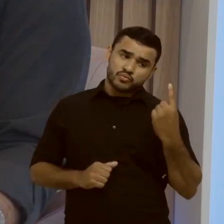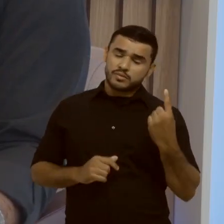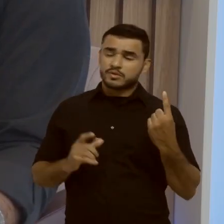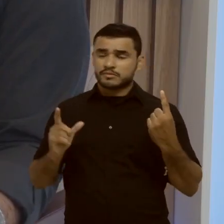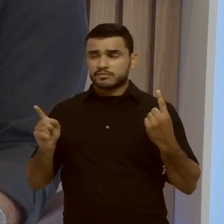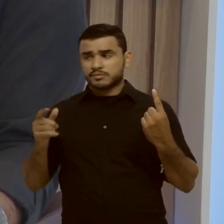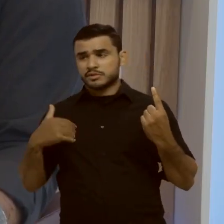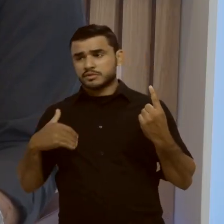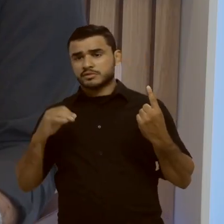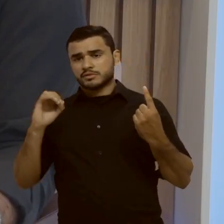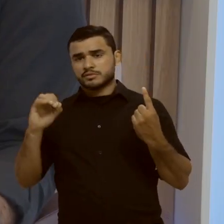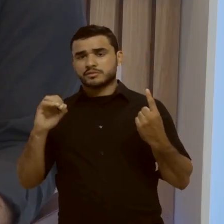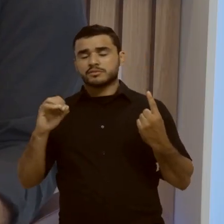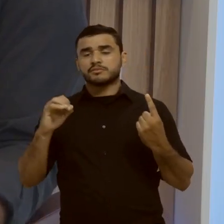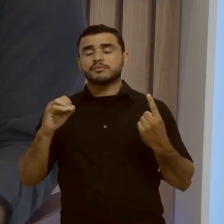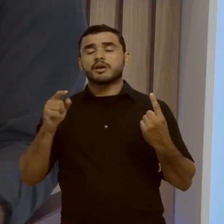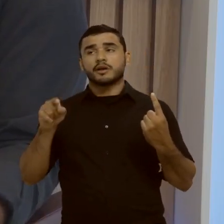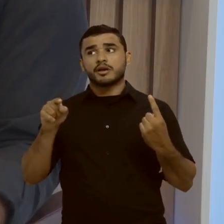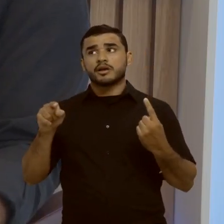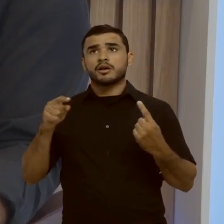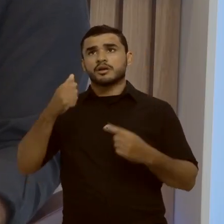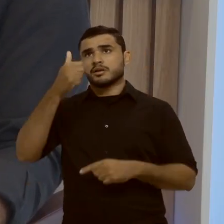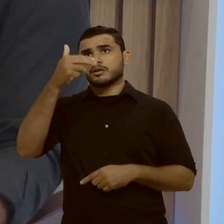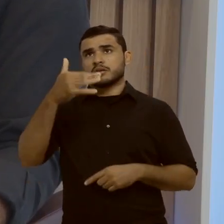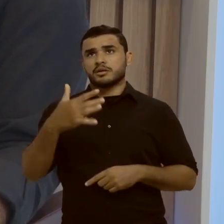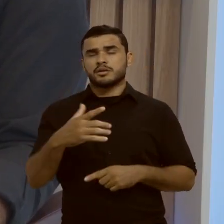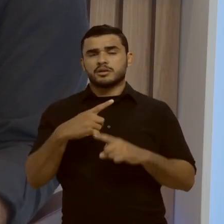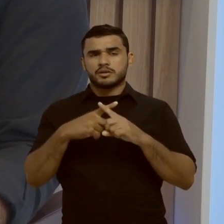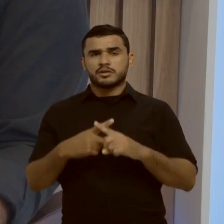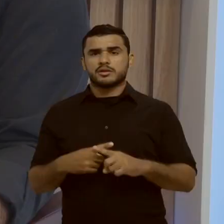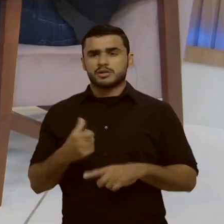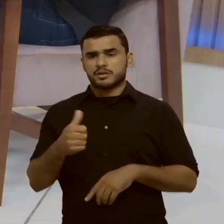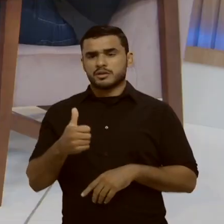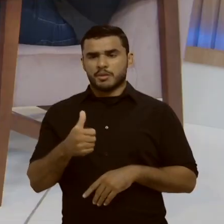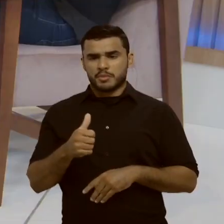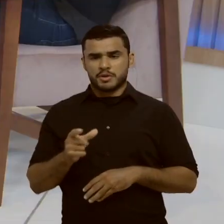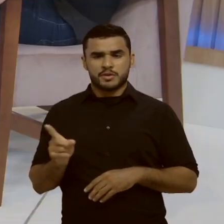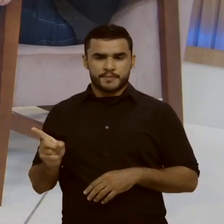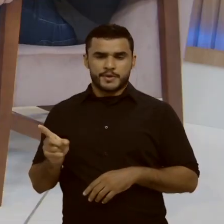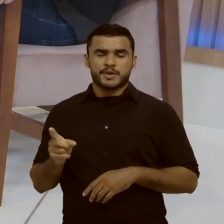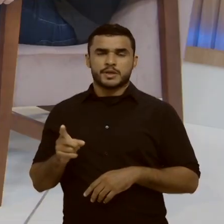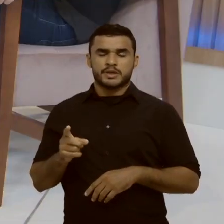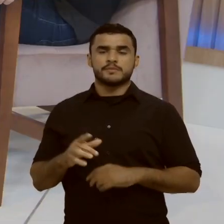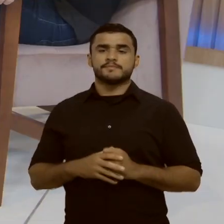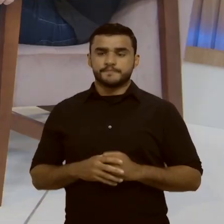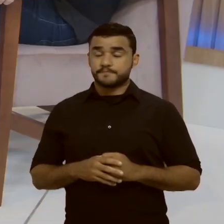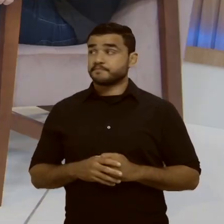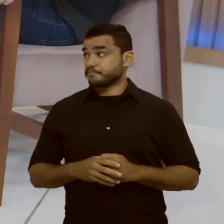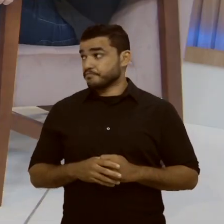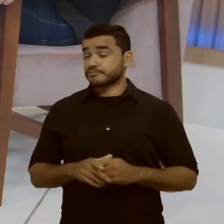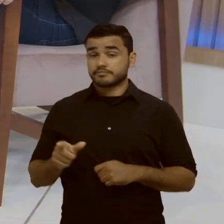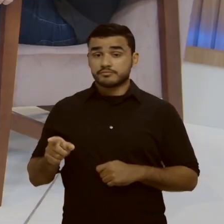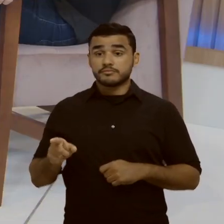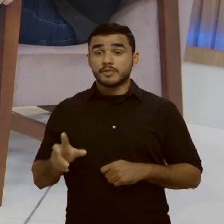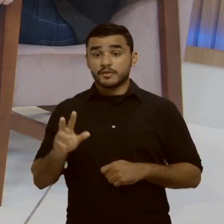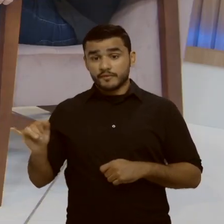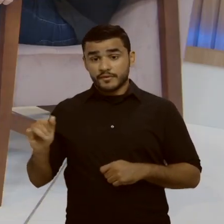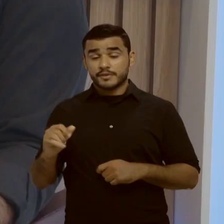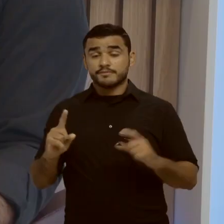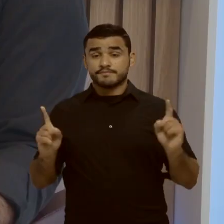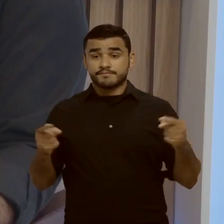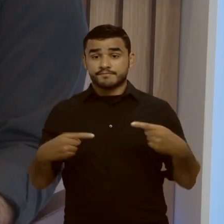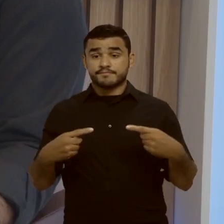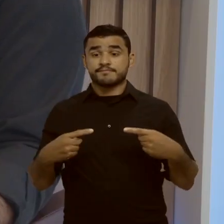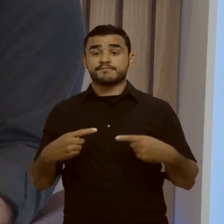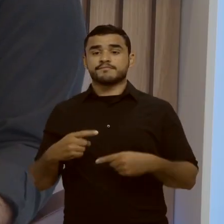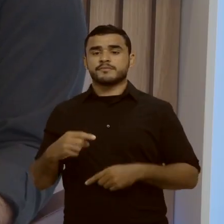perdeu mais uma posição. Nesse momento, ocupa a 11ª colocação. e encara, tem um jogo difícil, que é o